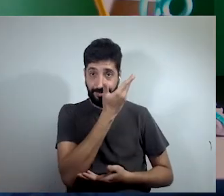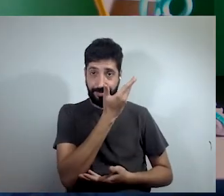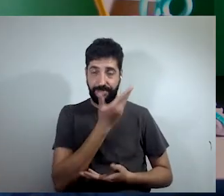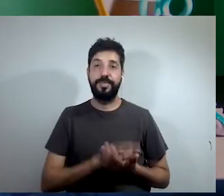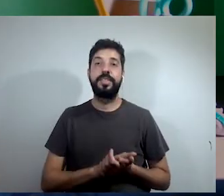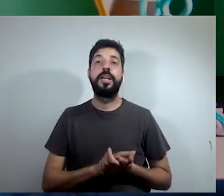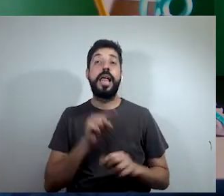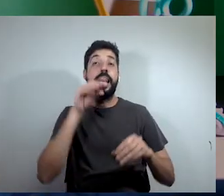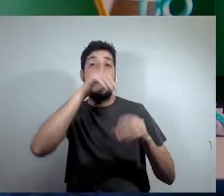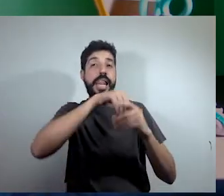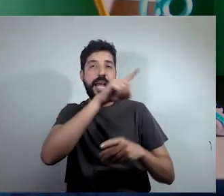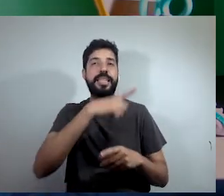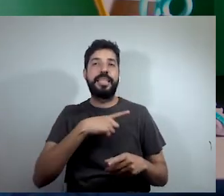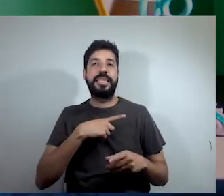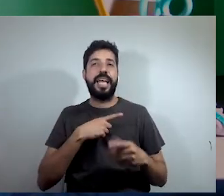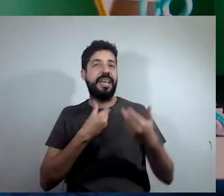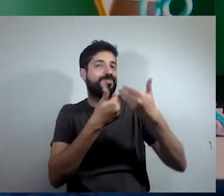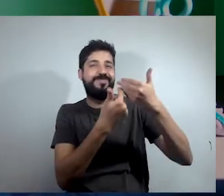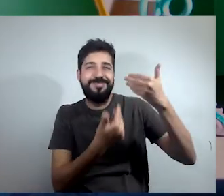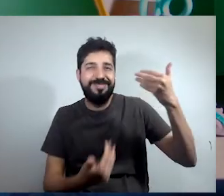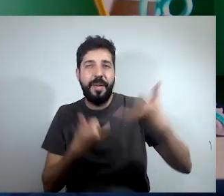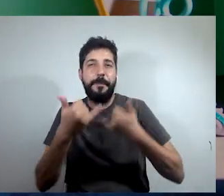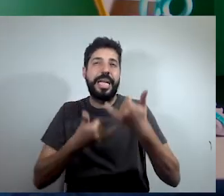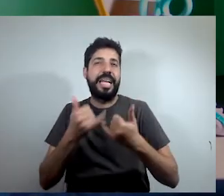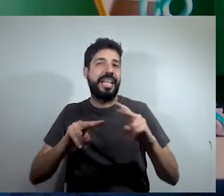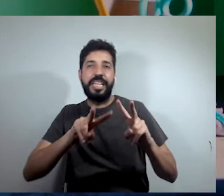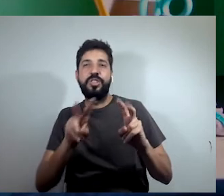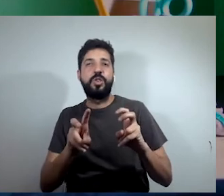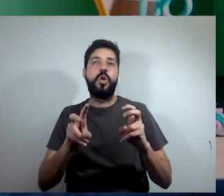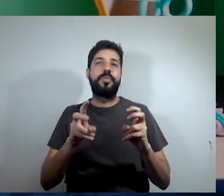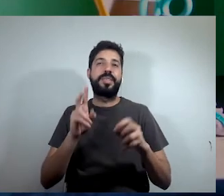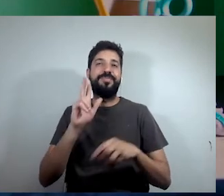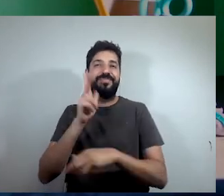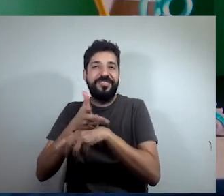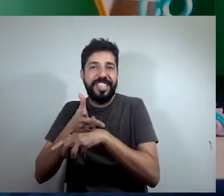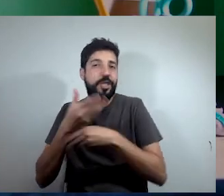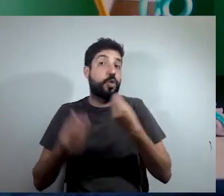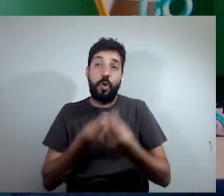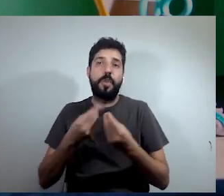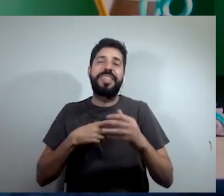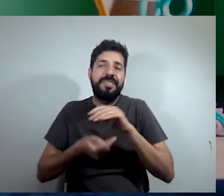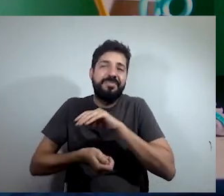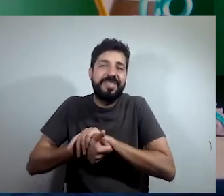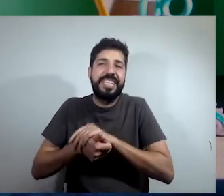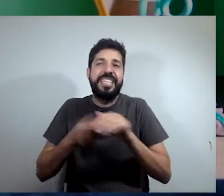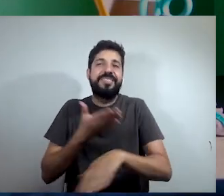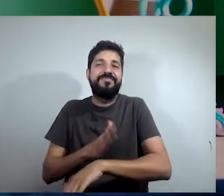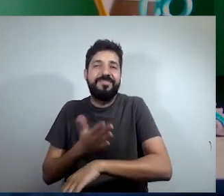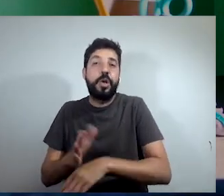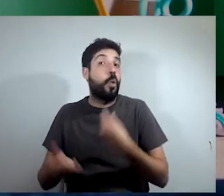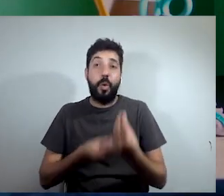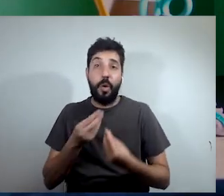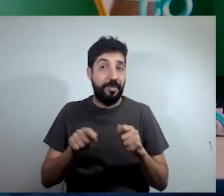www.oquequeremosparomundo.com.br e lá tem um inventário de brincadeiras audiovisuais. Vocês vão ver no site, tem várias dicas de exercícios, de